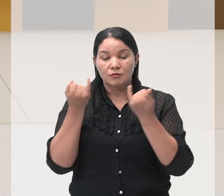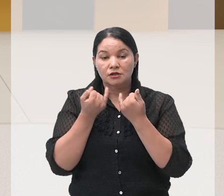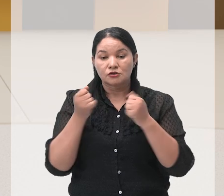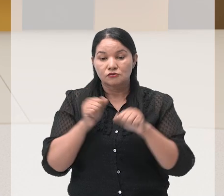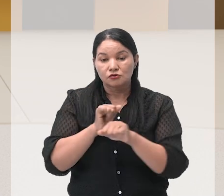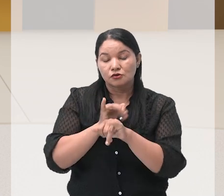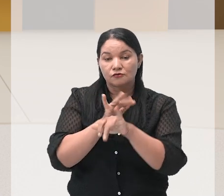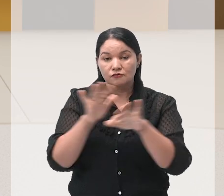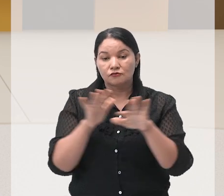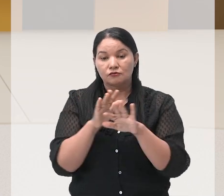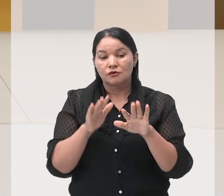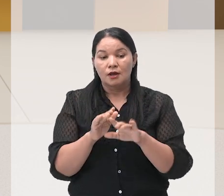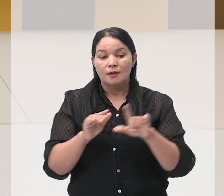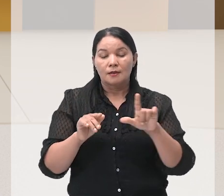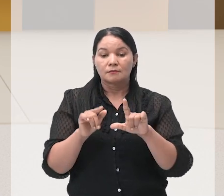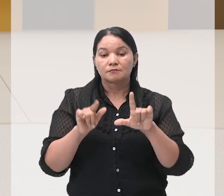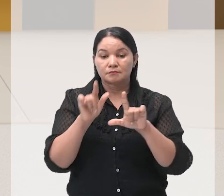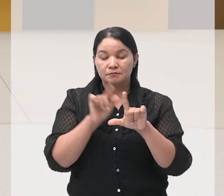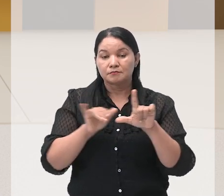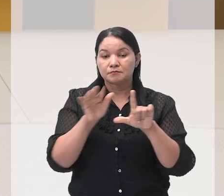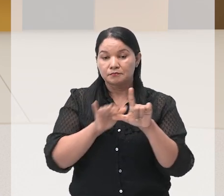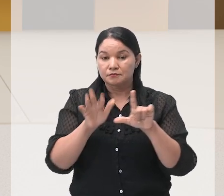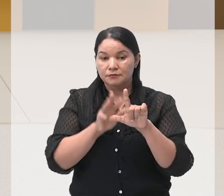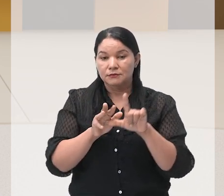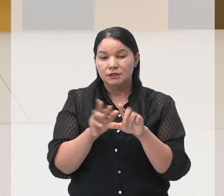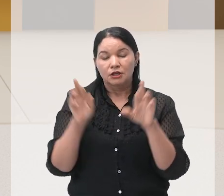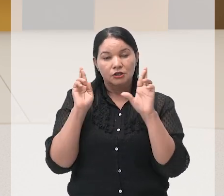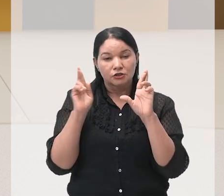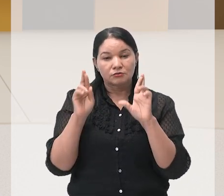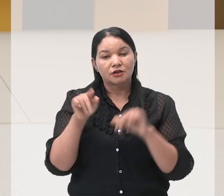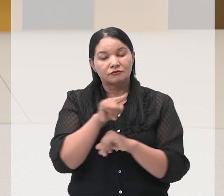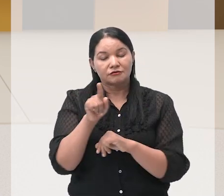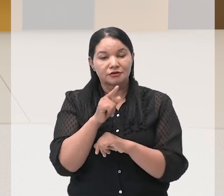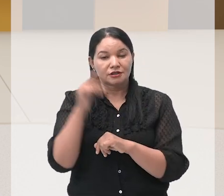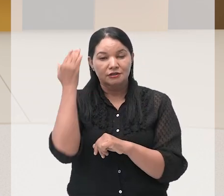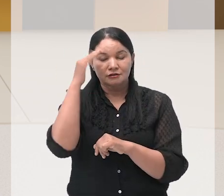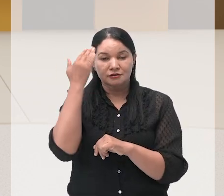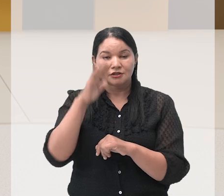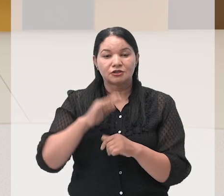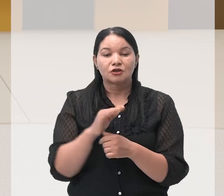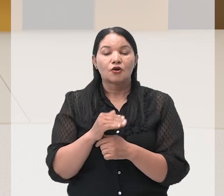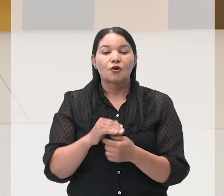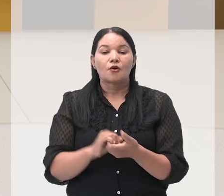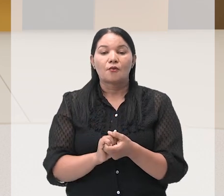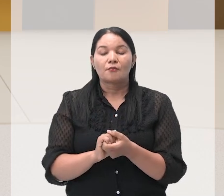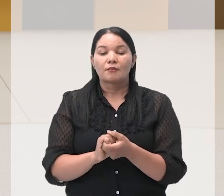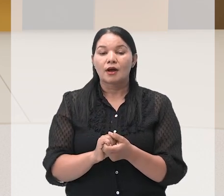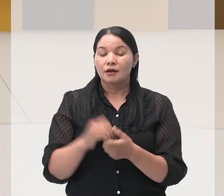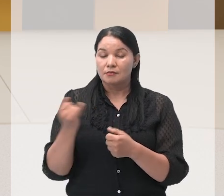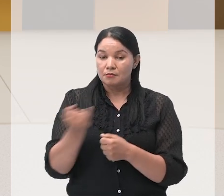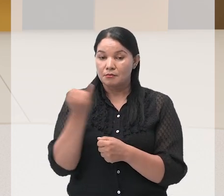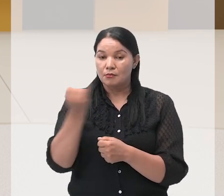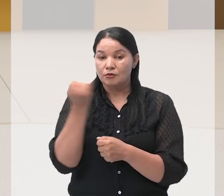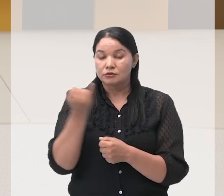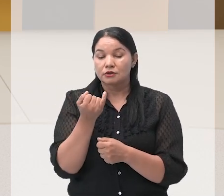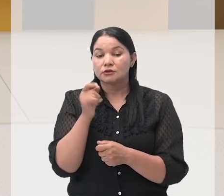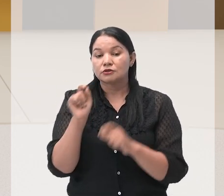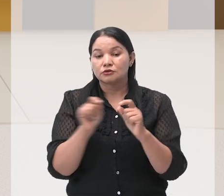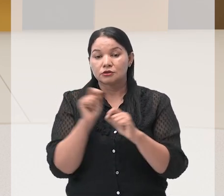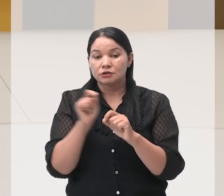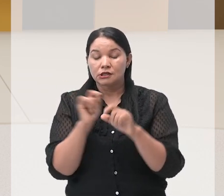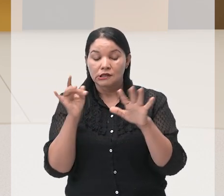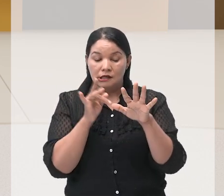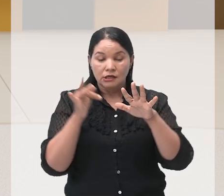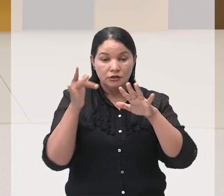entendido a importância das redes sociais. Elas são muito importantes para a gente se conectar com amigos,